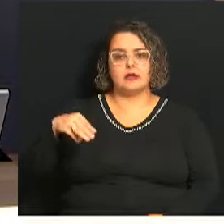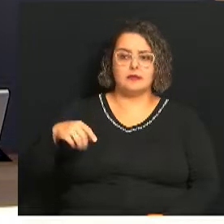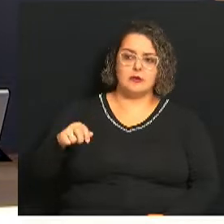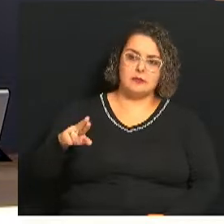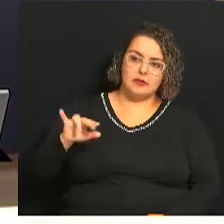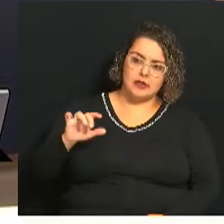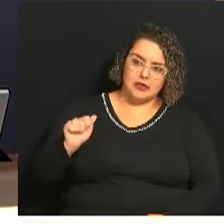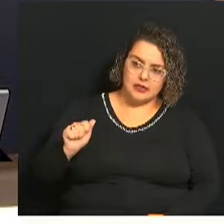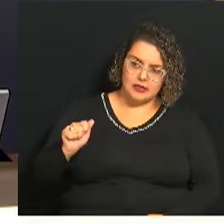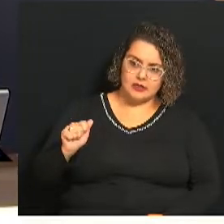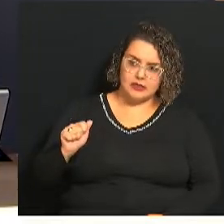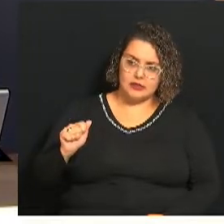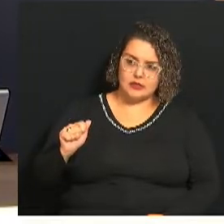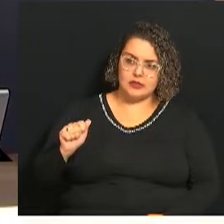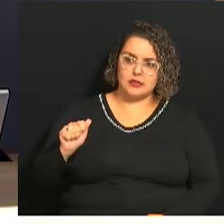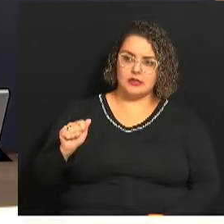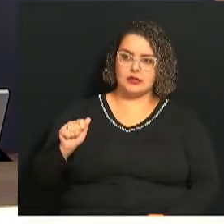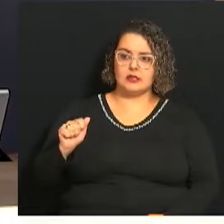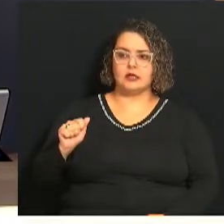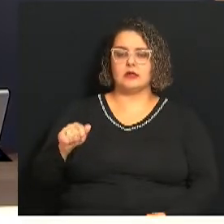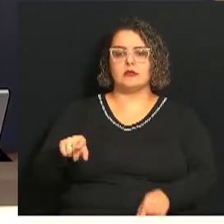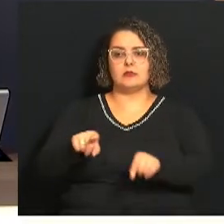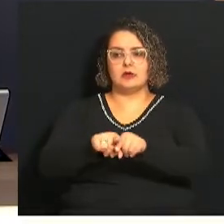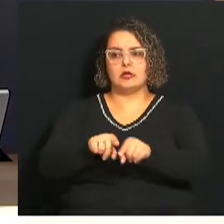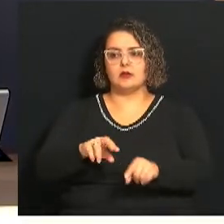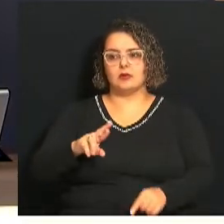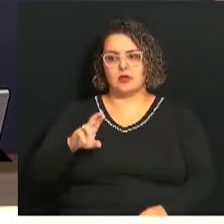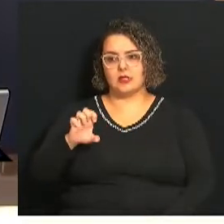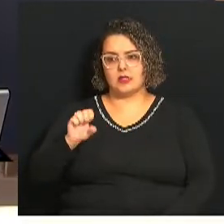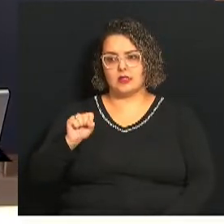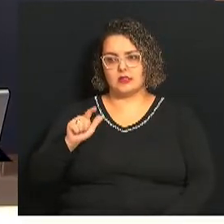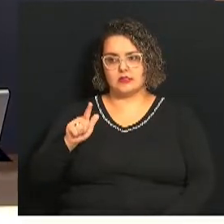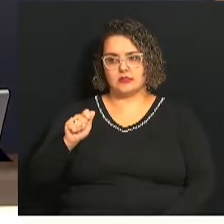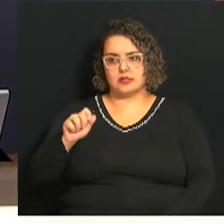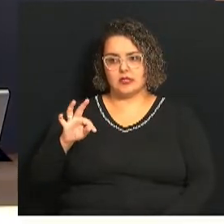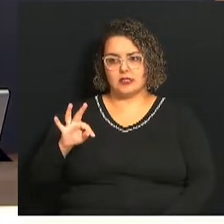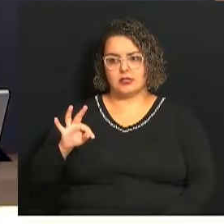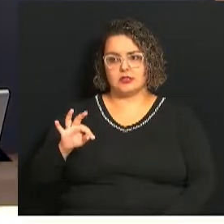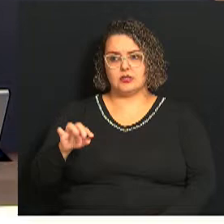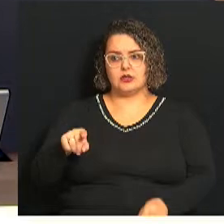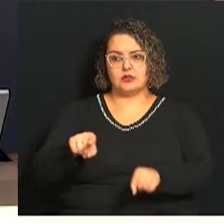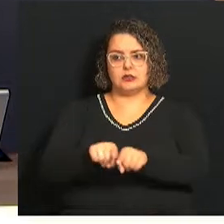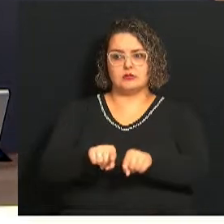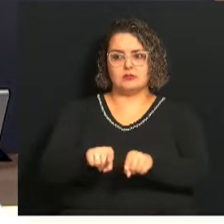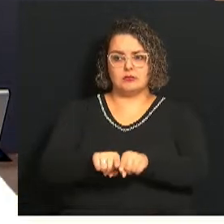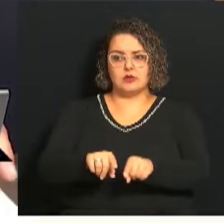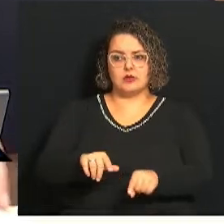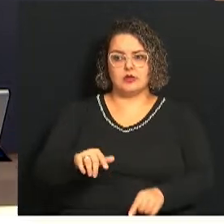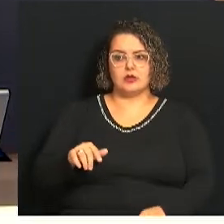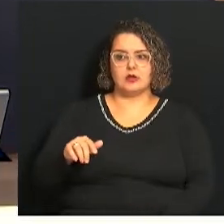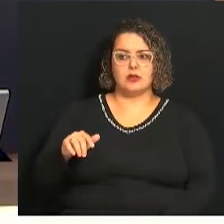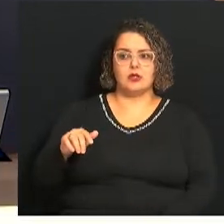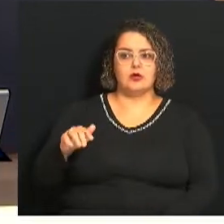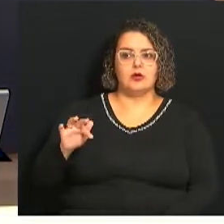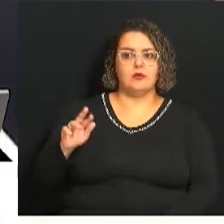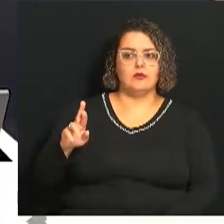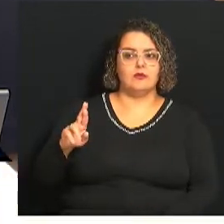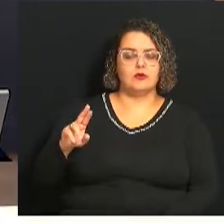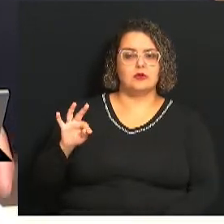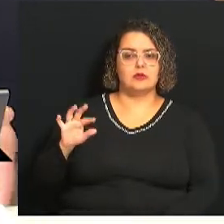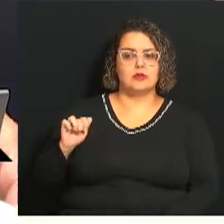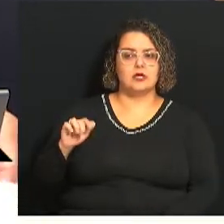Resgate Cambuí, o José Furtado, do Condema, que se identificaram. Nós já estamos recebendo até